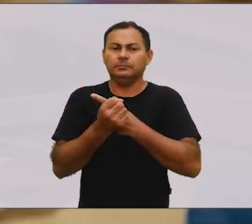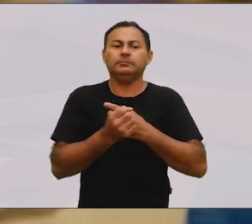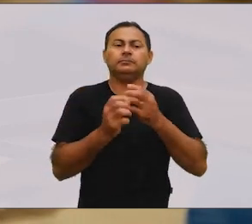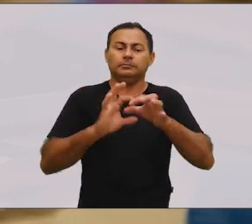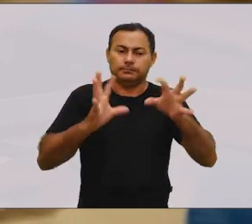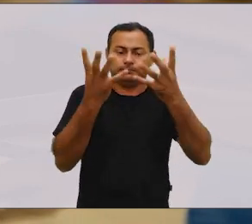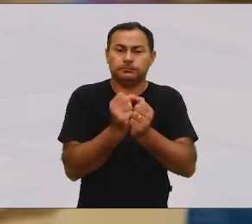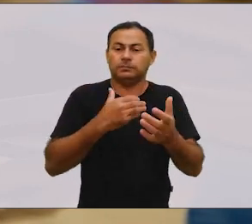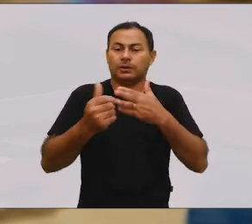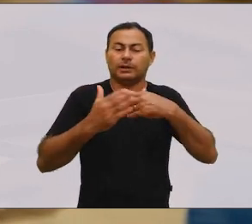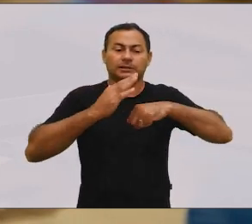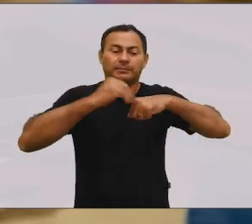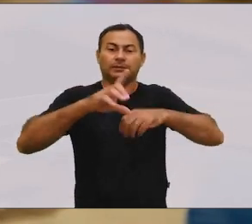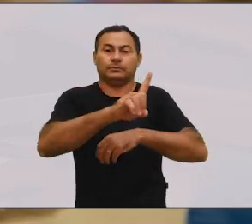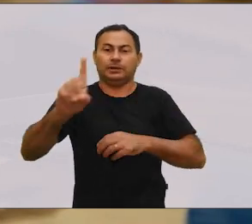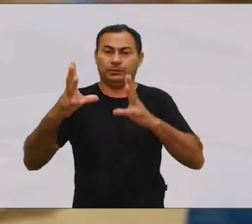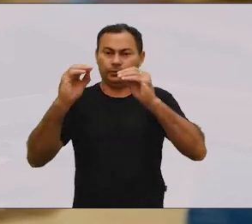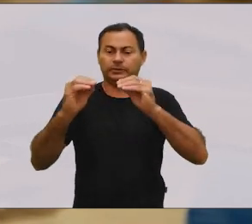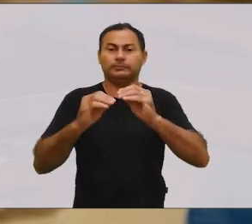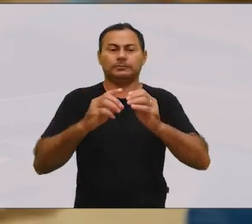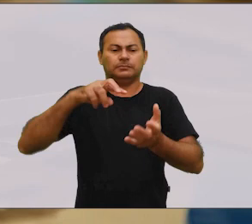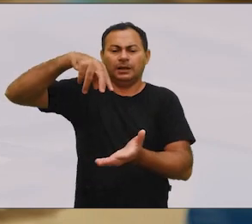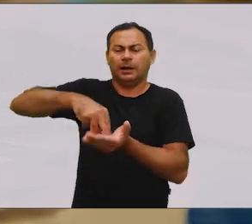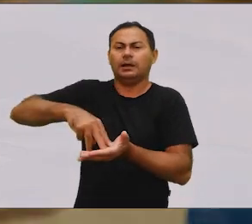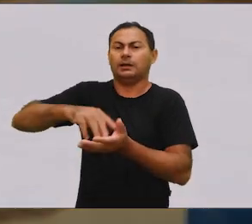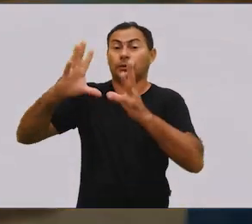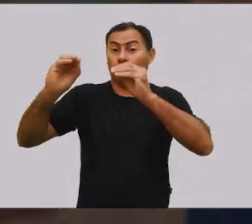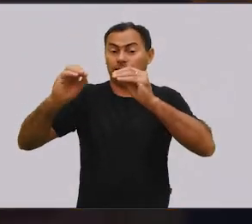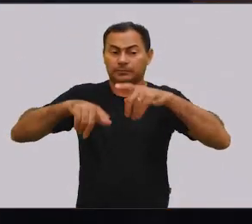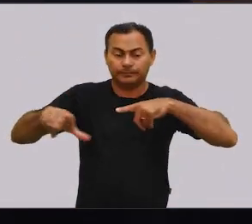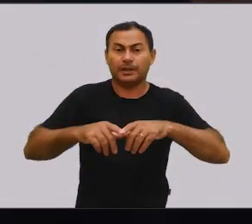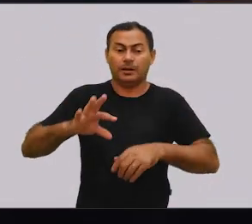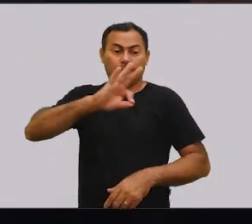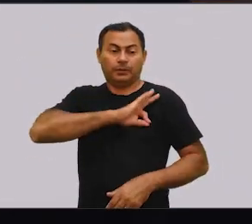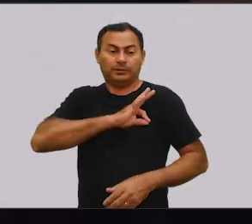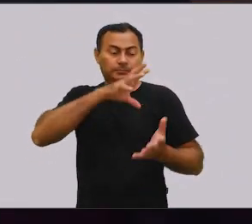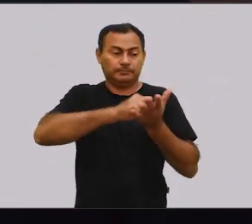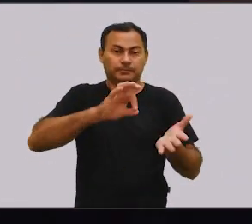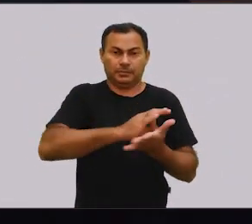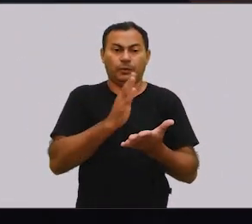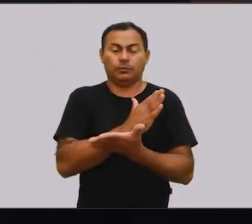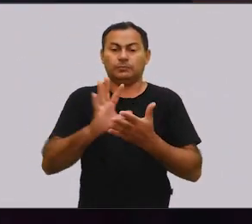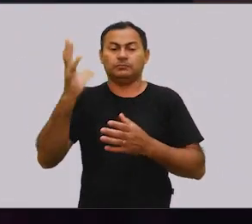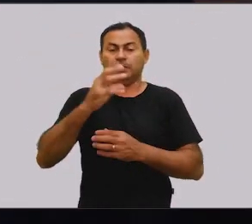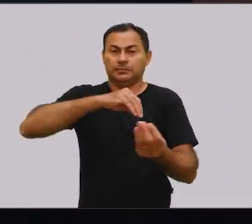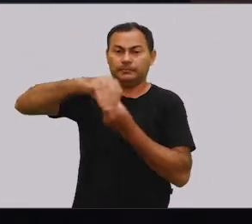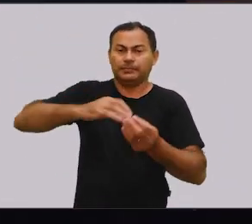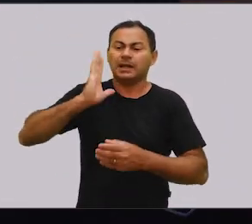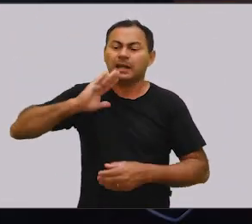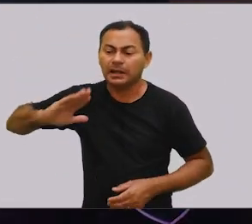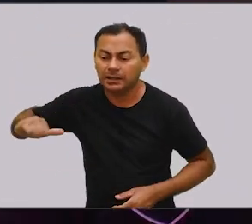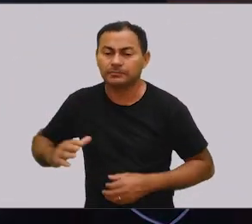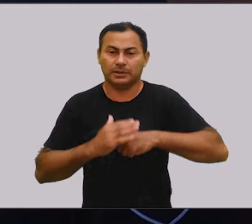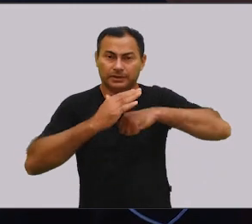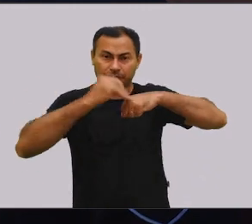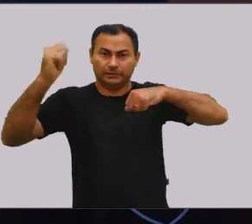disposição para atender qualquer chamado durante a noite. Era um plantão noturno. Se a polícia registrava alguma ocorrência envolvendo